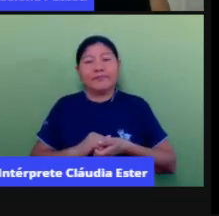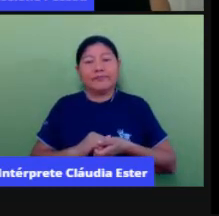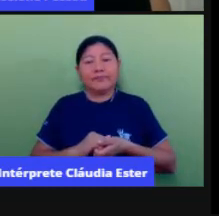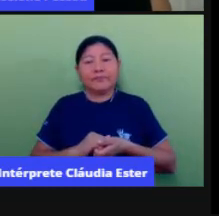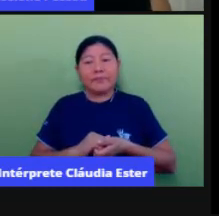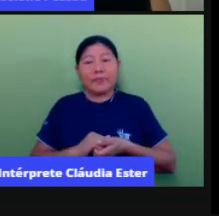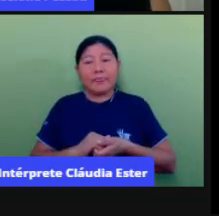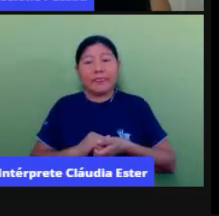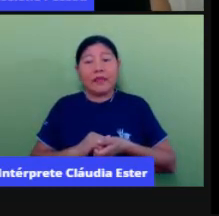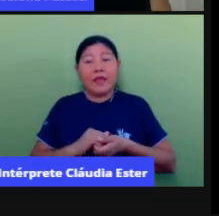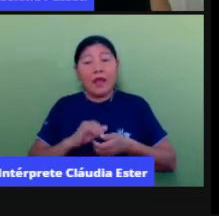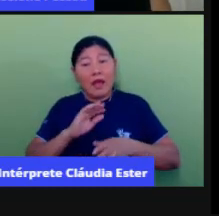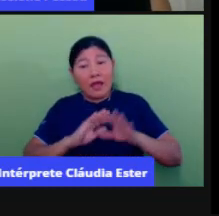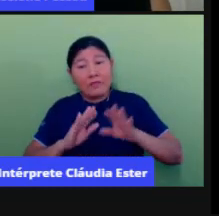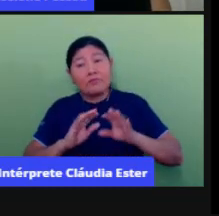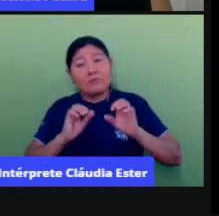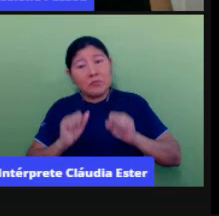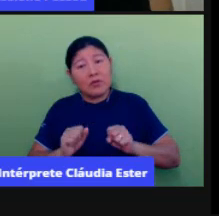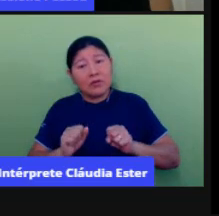Pode contribuir.